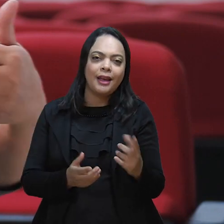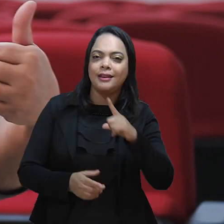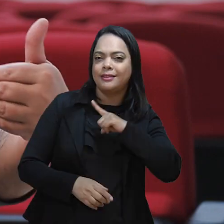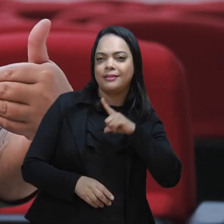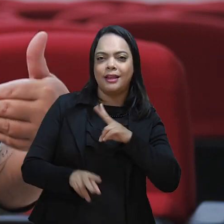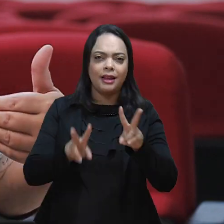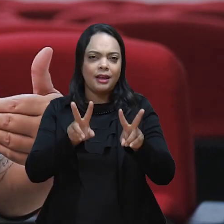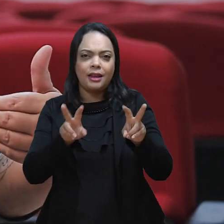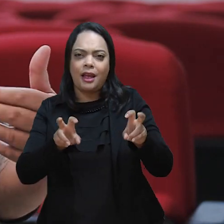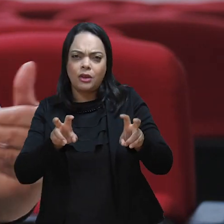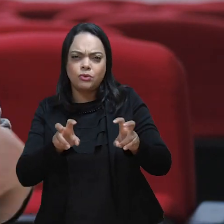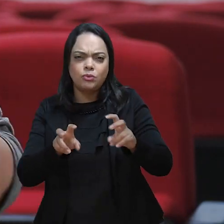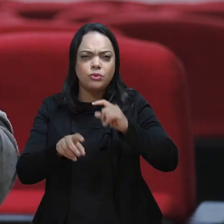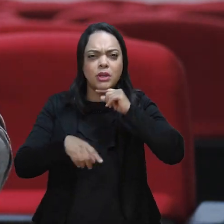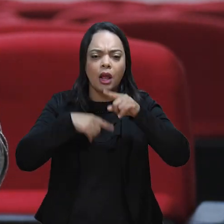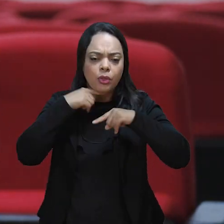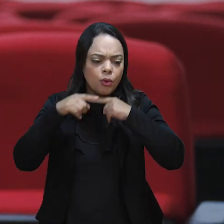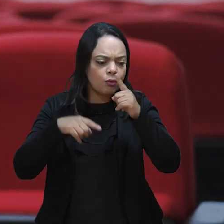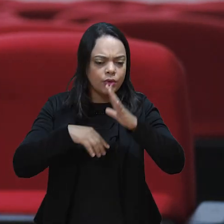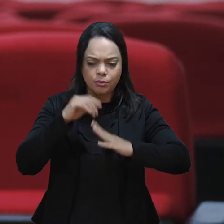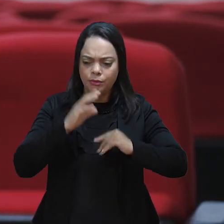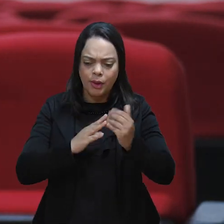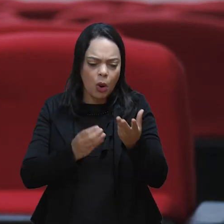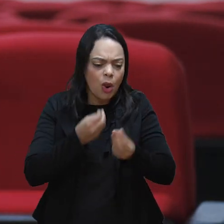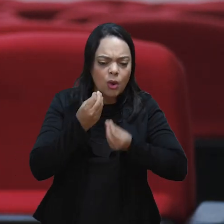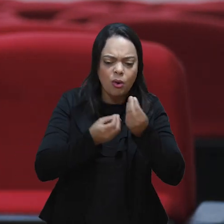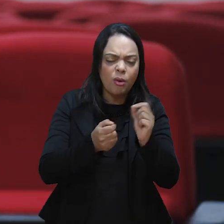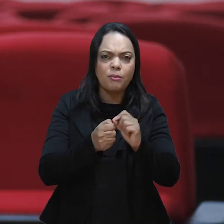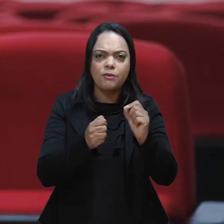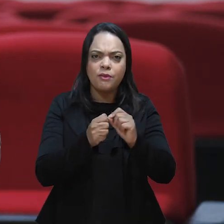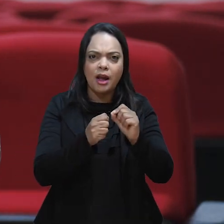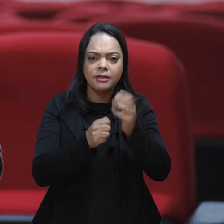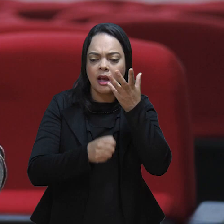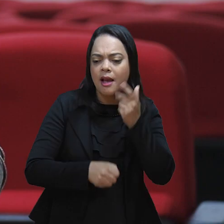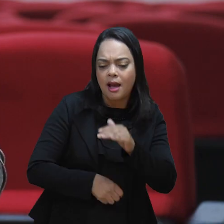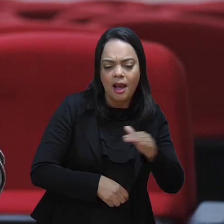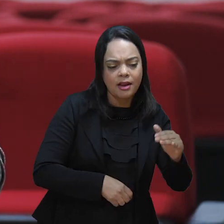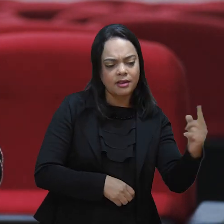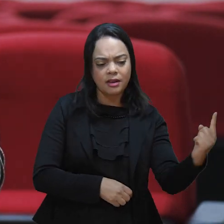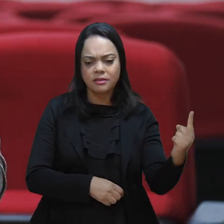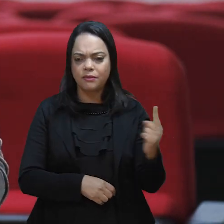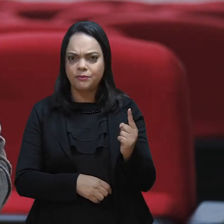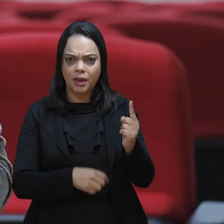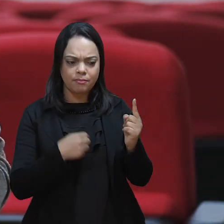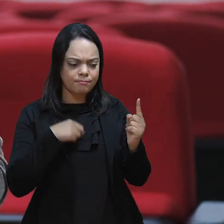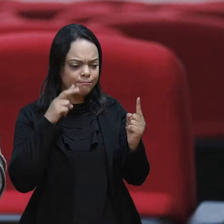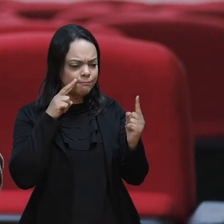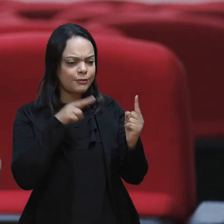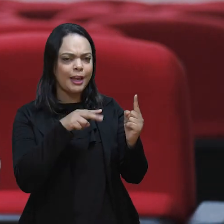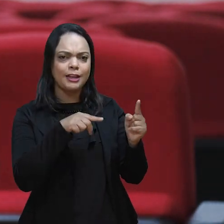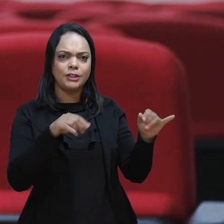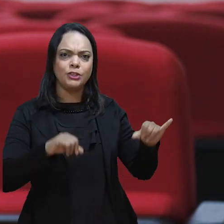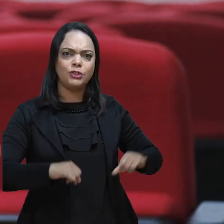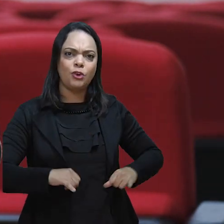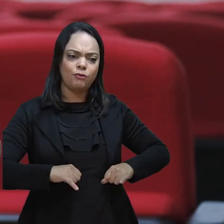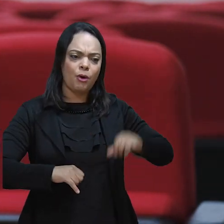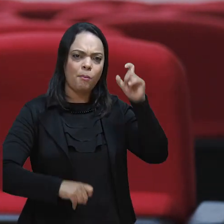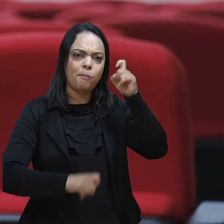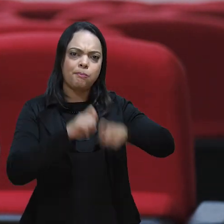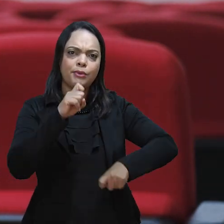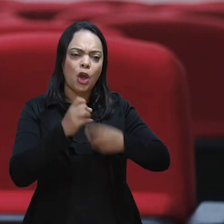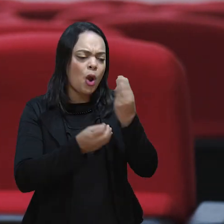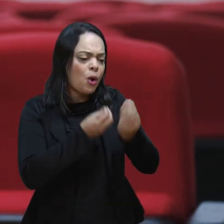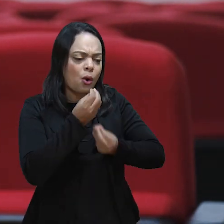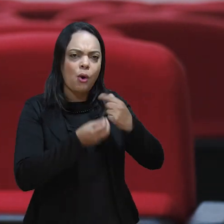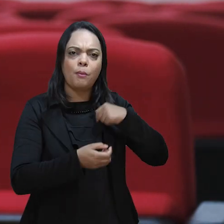dúvidas dos próprios profissionais, né? Qual é o encaminhamento? Se chega uma criança que foi vítima de agressão sexual, qual o caminho que eu